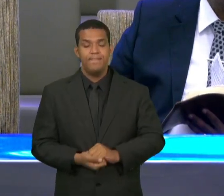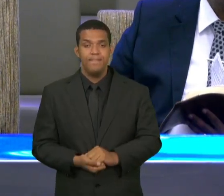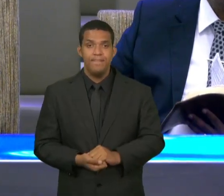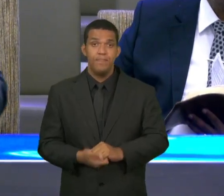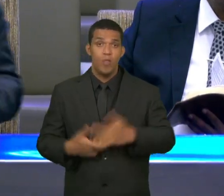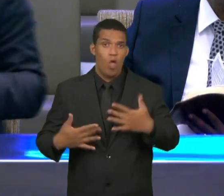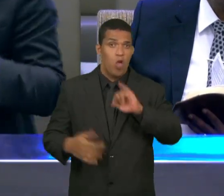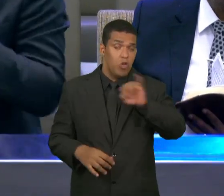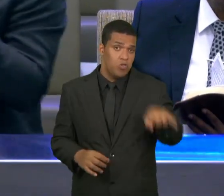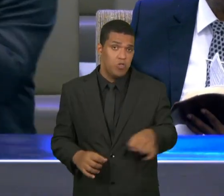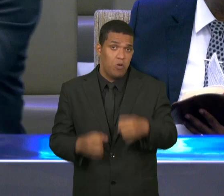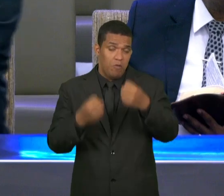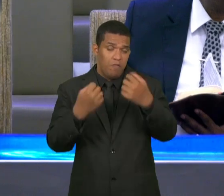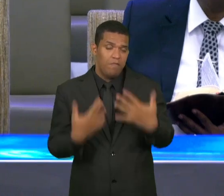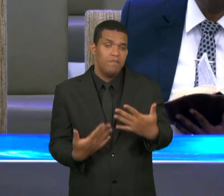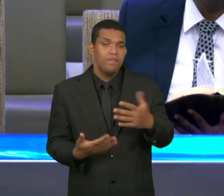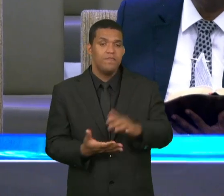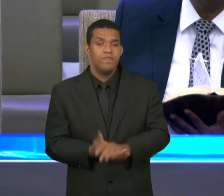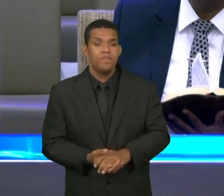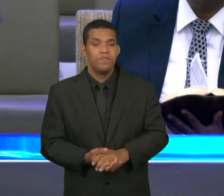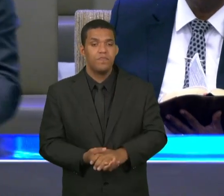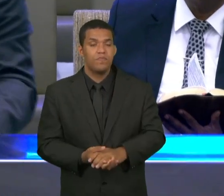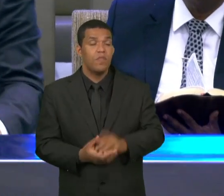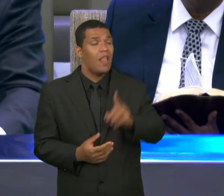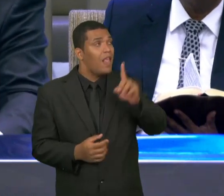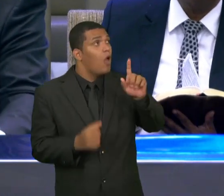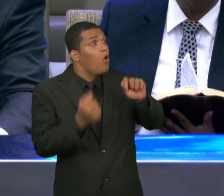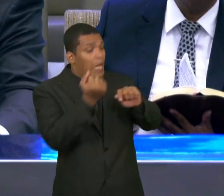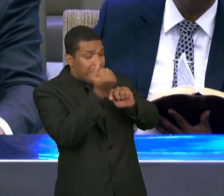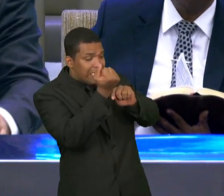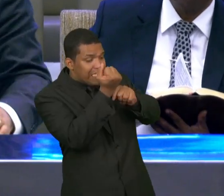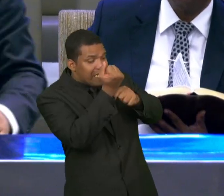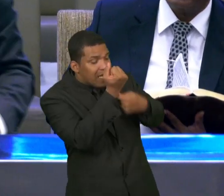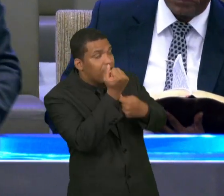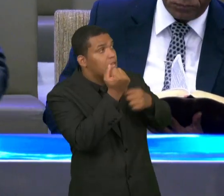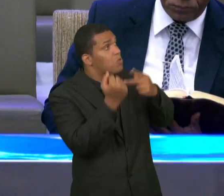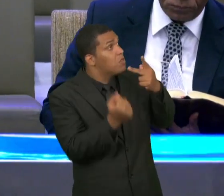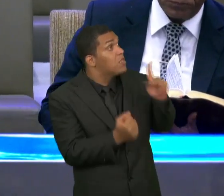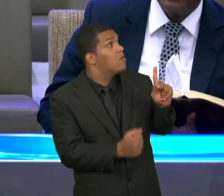Jó diz assim: tu ocultas isso no teu coração.